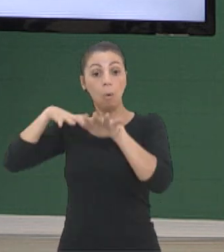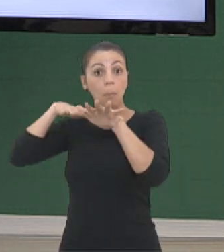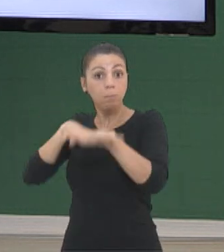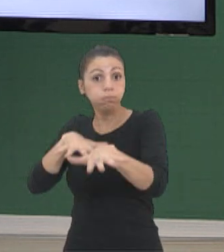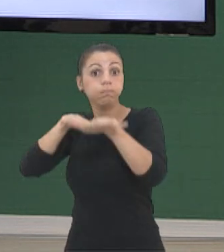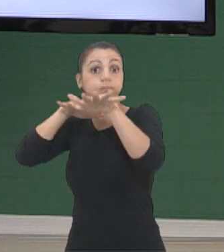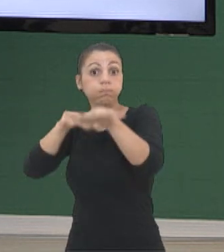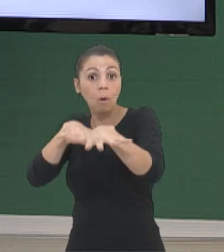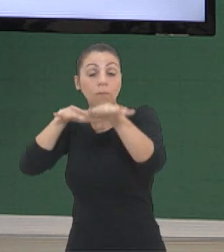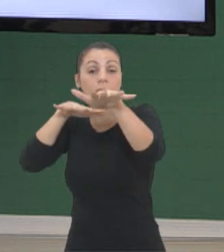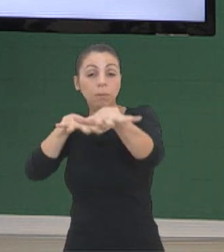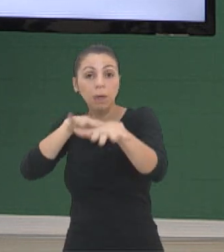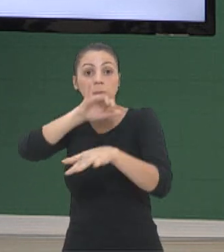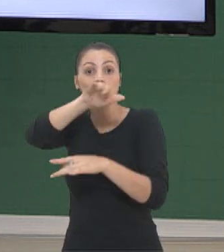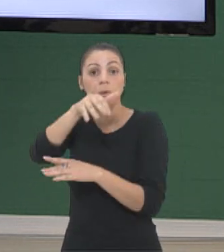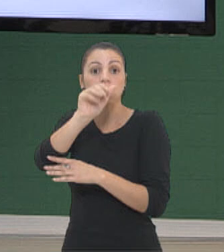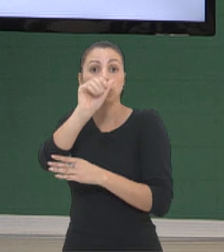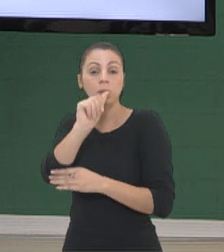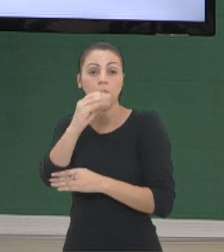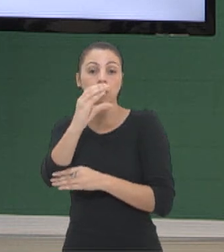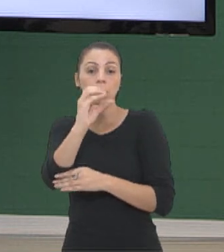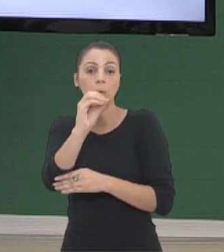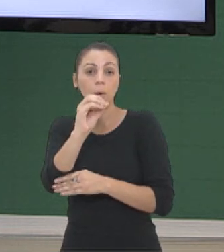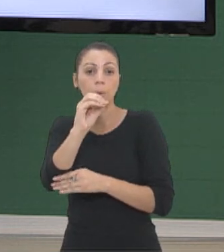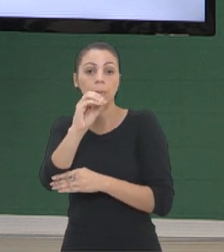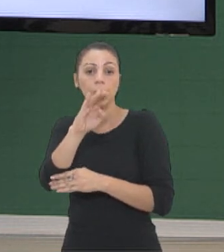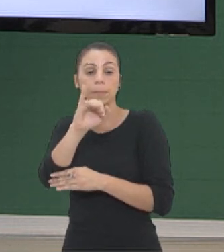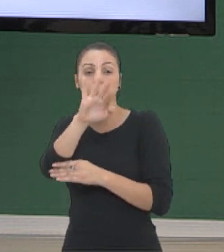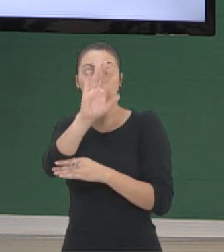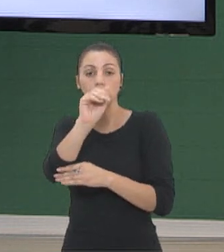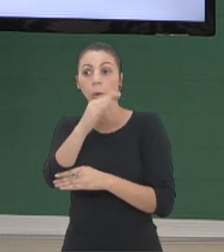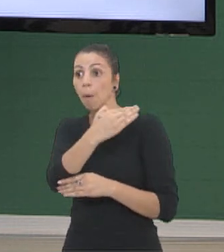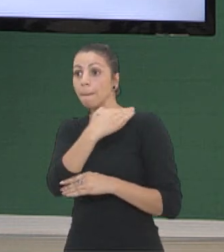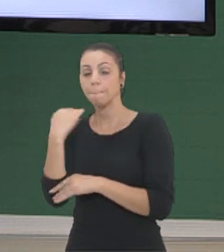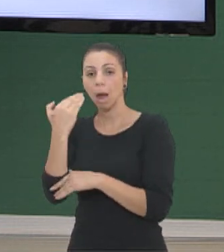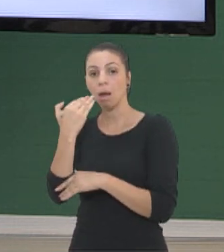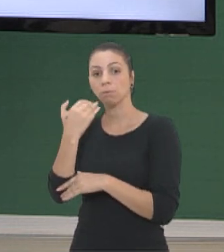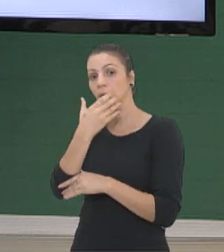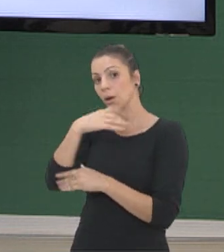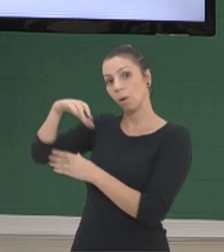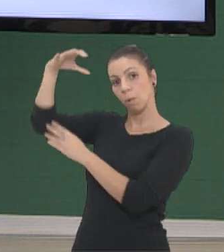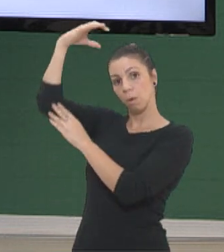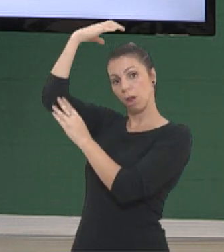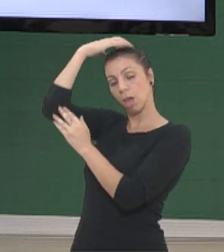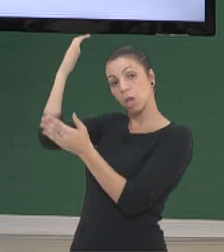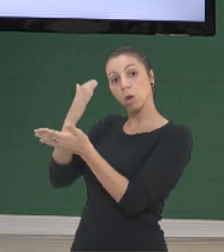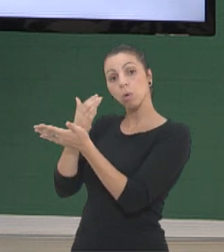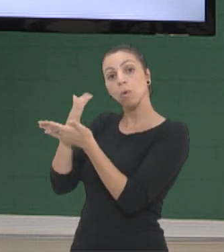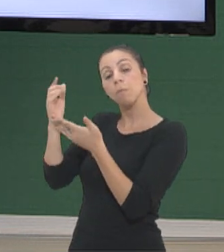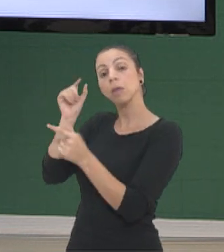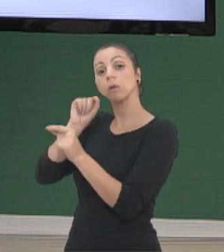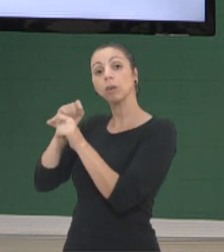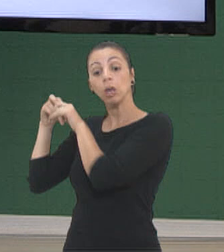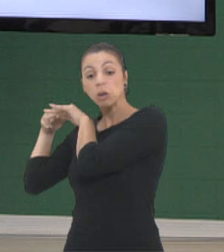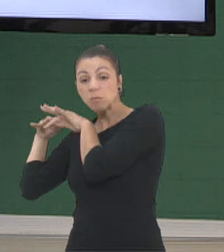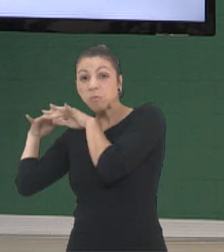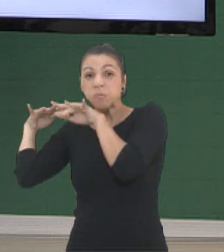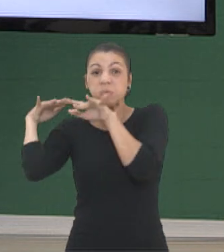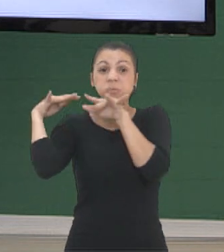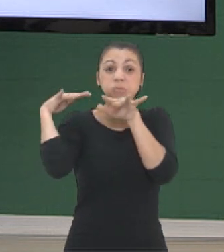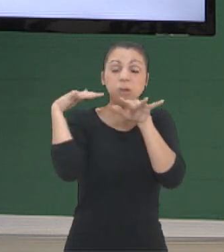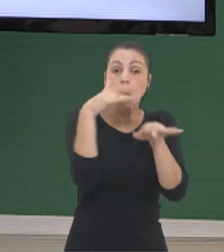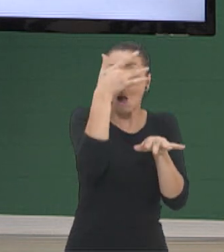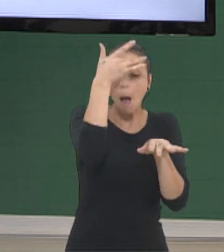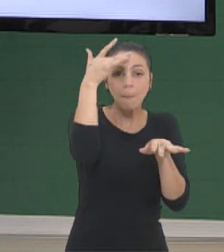radical, mata o rei e dá início à caça aos opositores da Revolução. É o